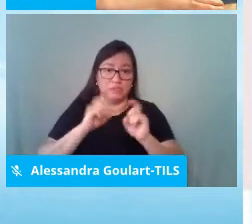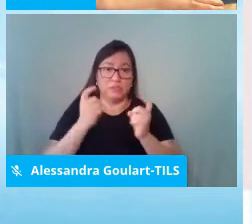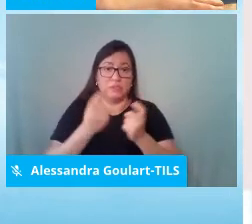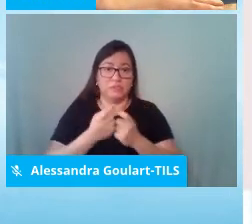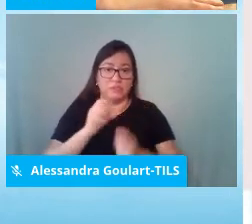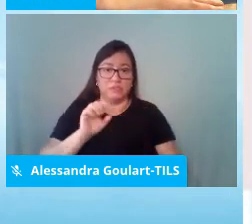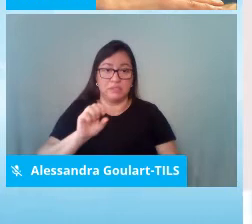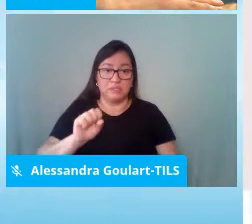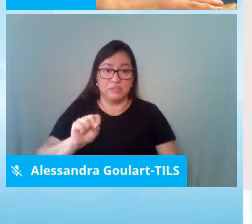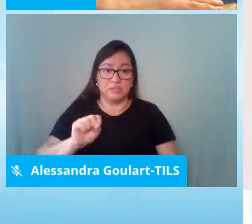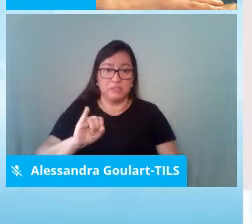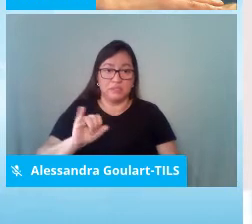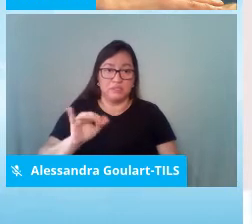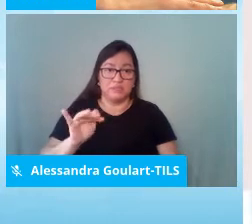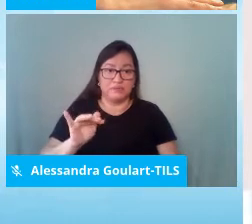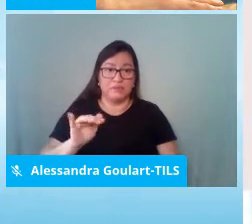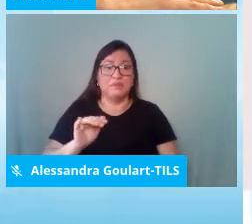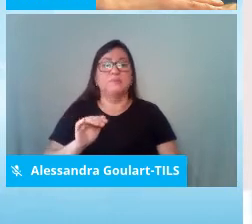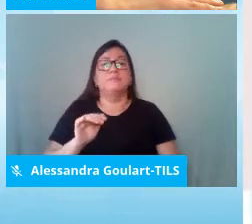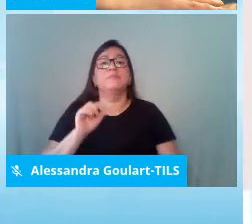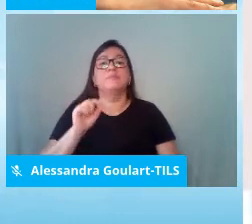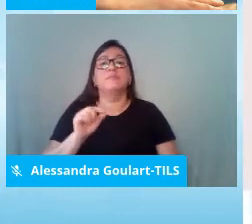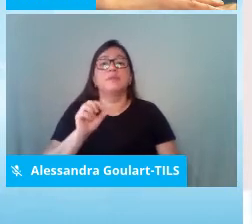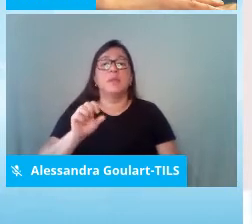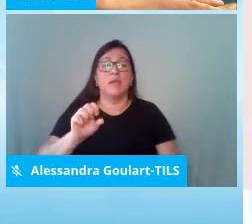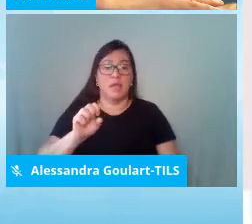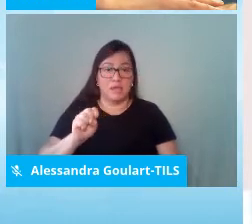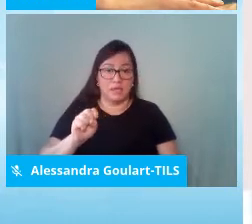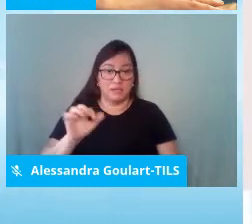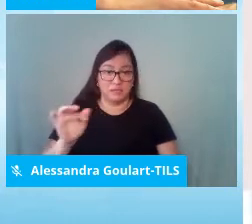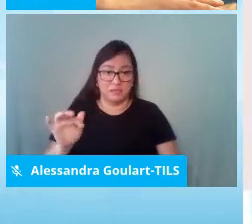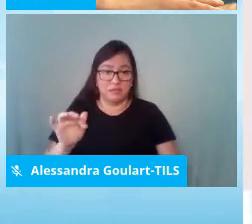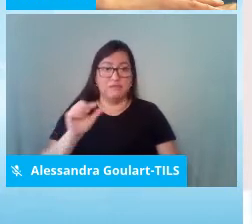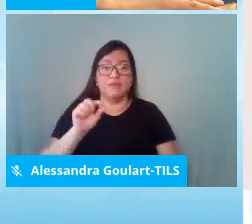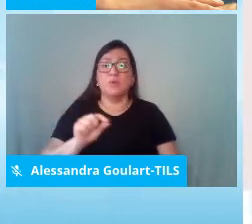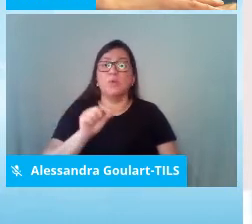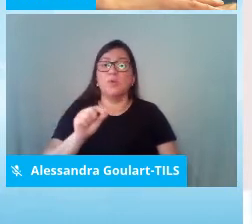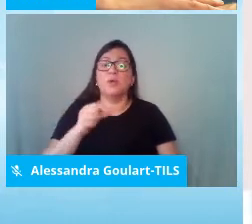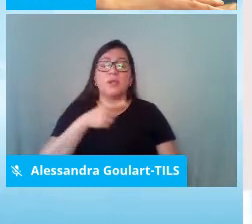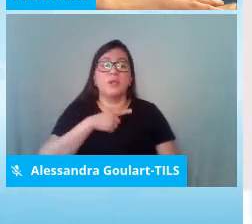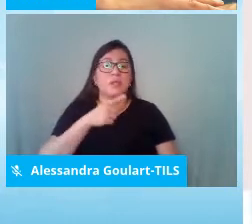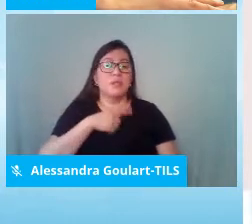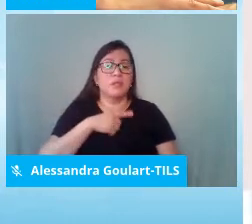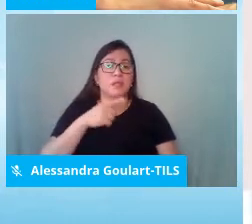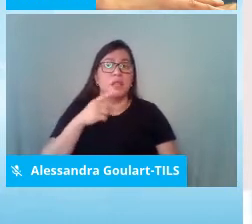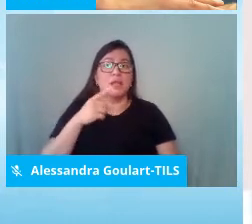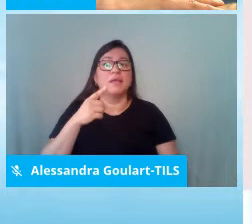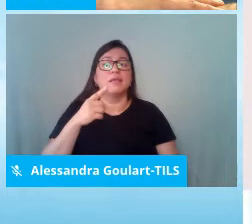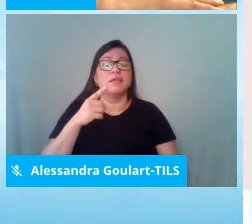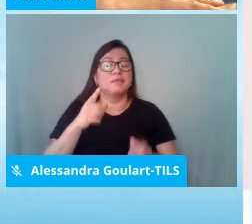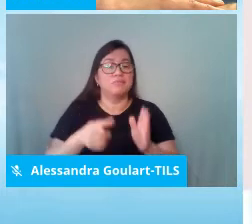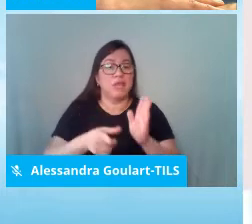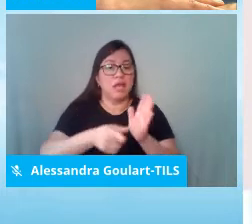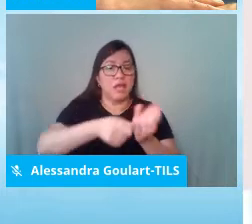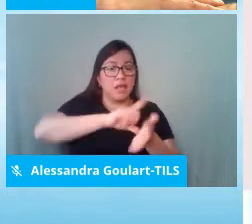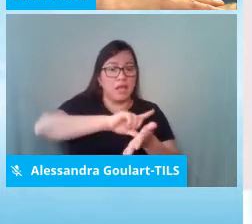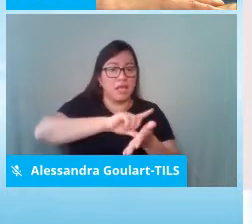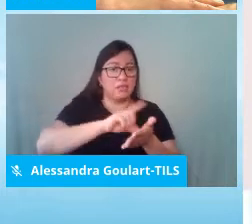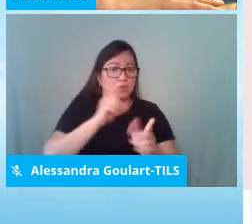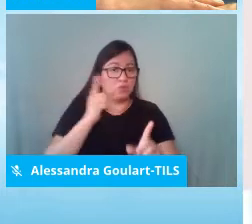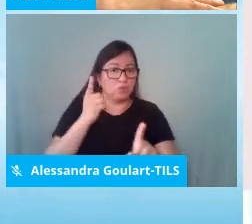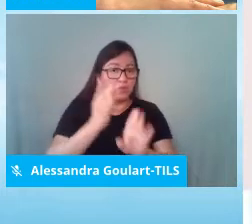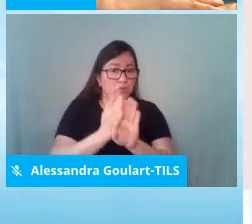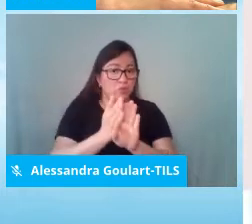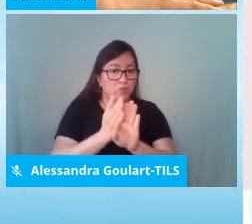a gente tem a oportunidade de mudar esses desfechos, né? Esses desfechos desfavoráveis que a gente encontra